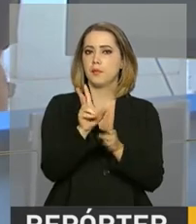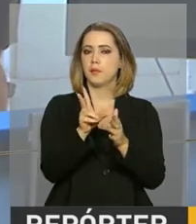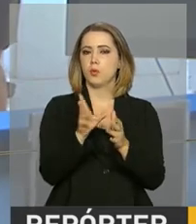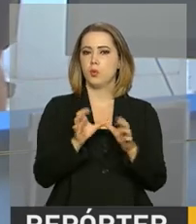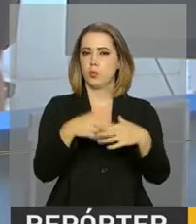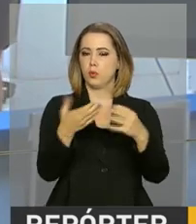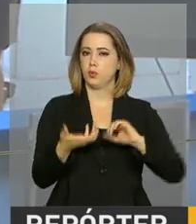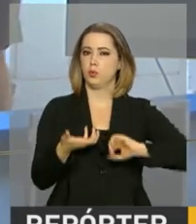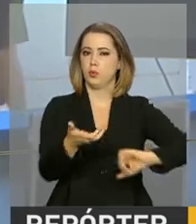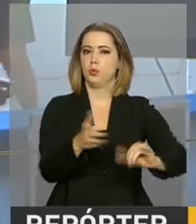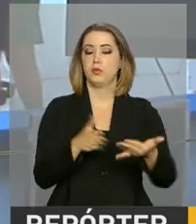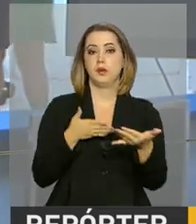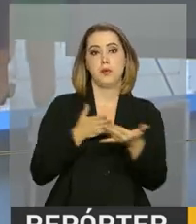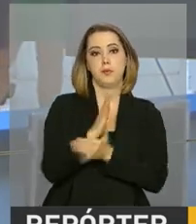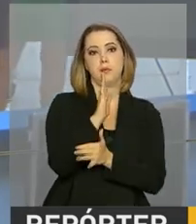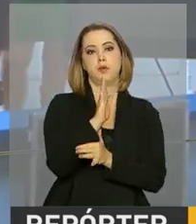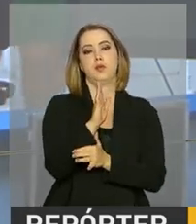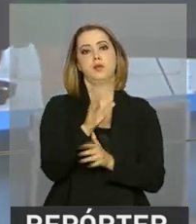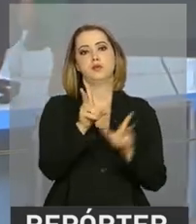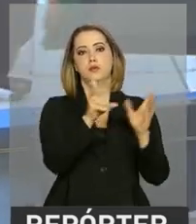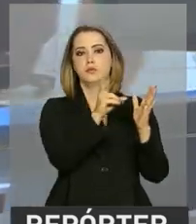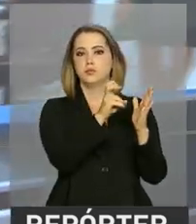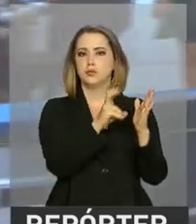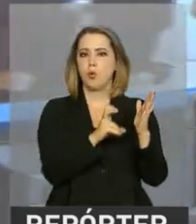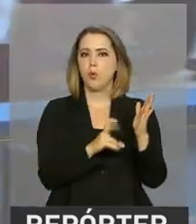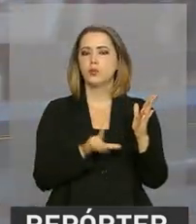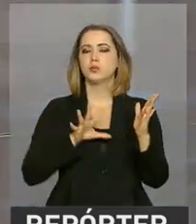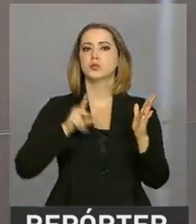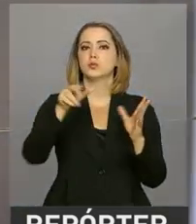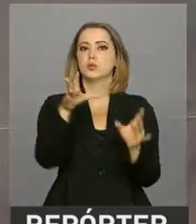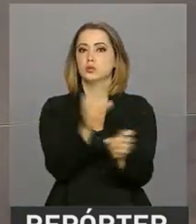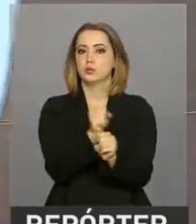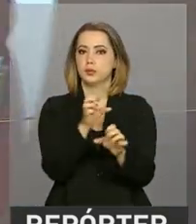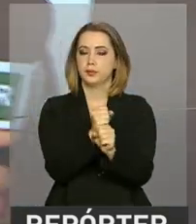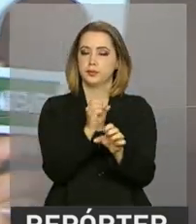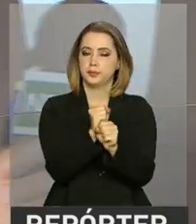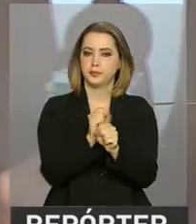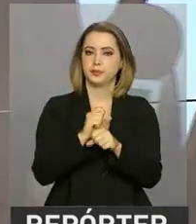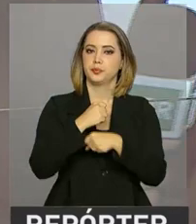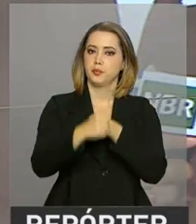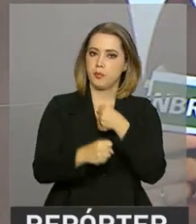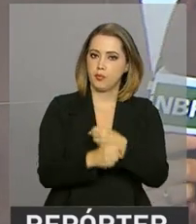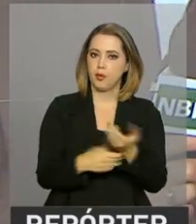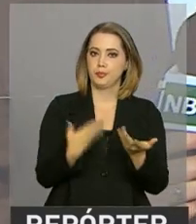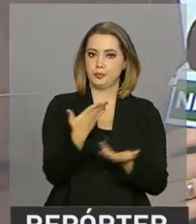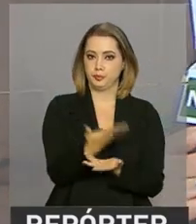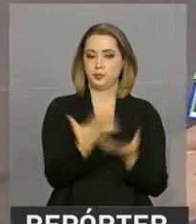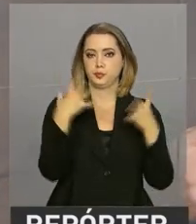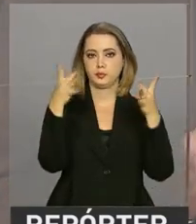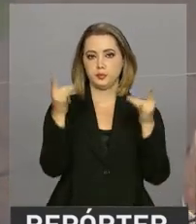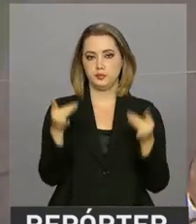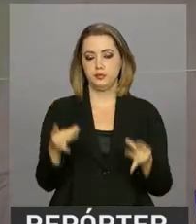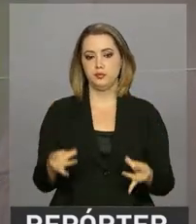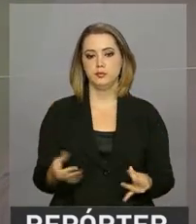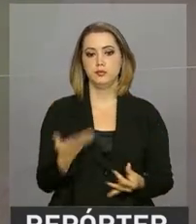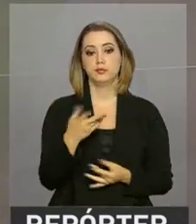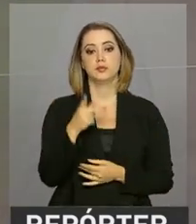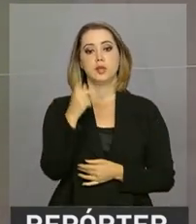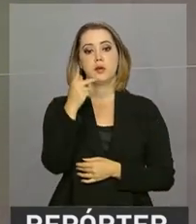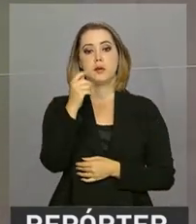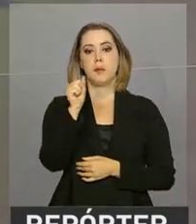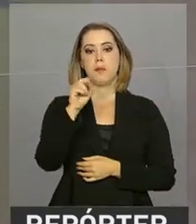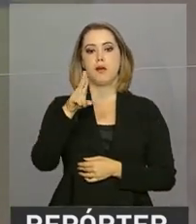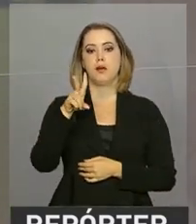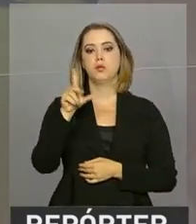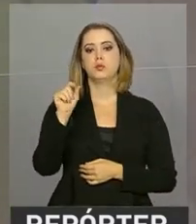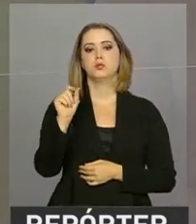de orçamento do ano que vem. Ainda falta votar os destaques, mas quem traz as informações para a gente direto do Salão Verde da Câmara é o repórter Paulo